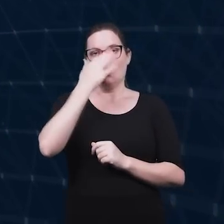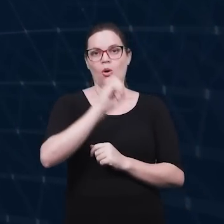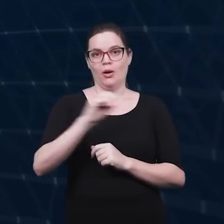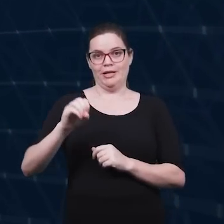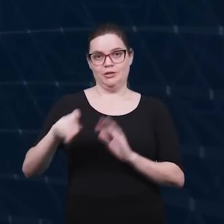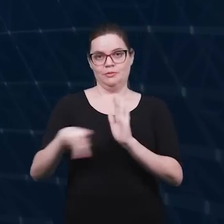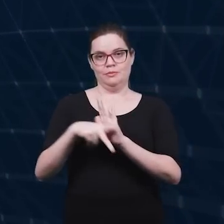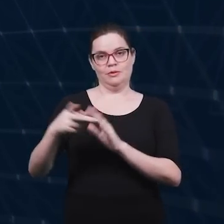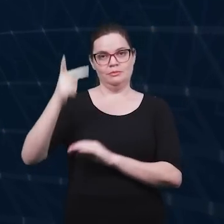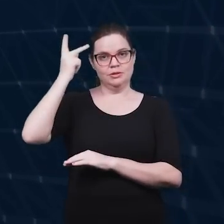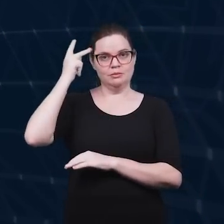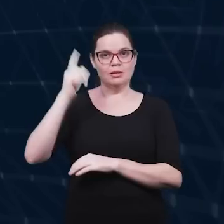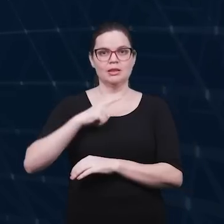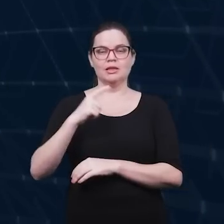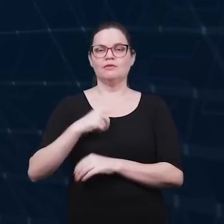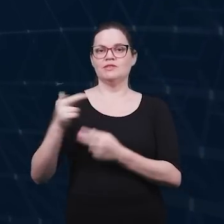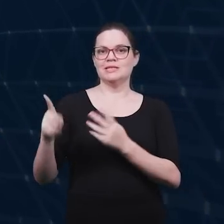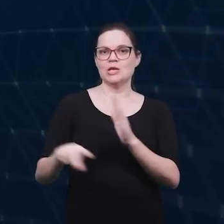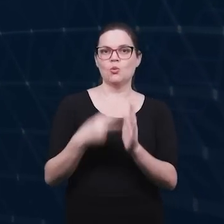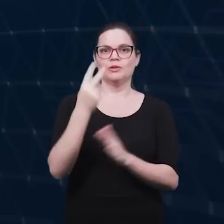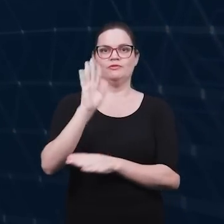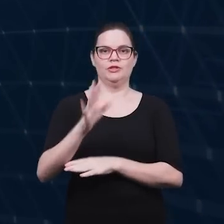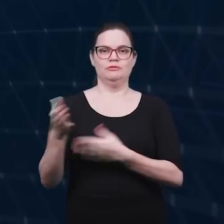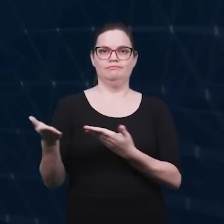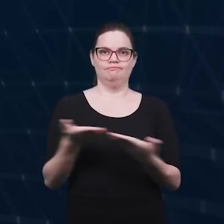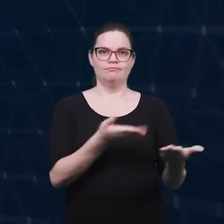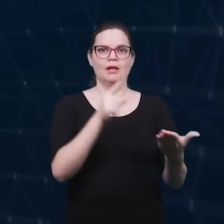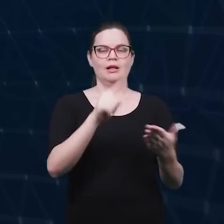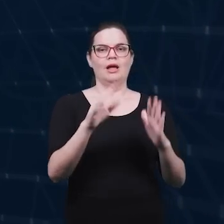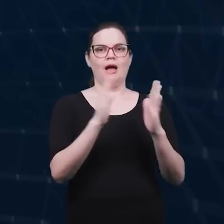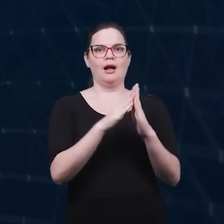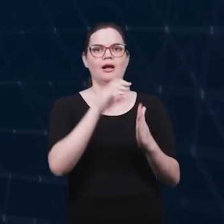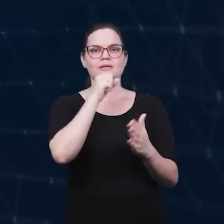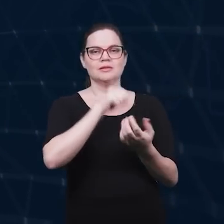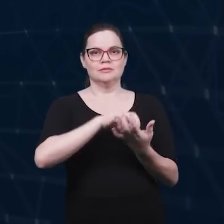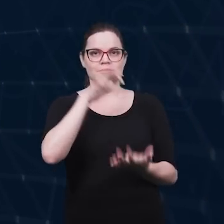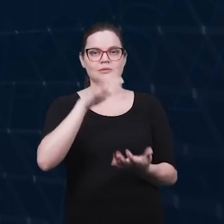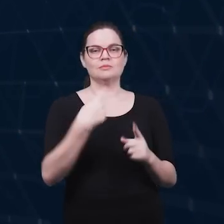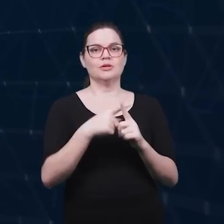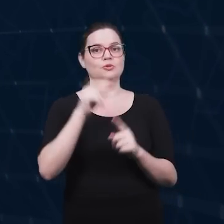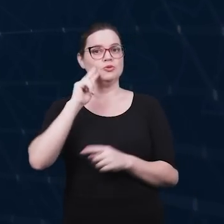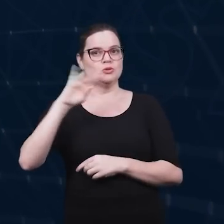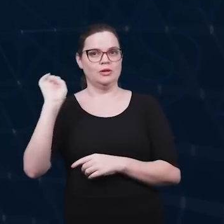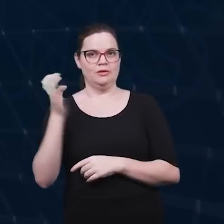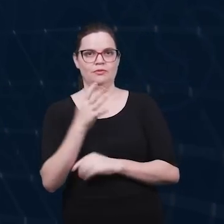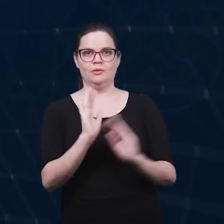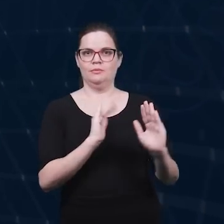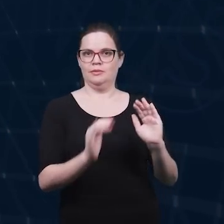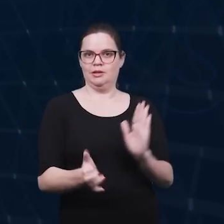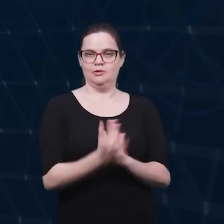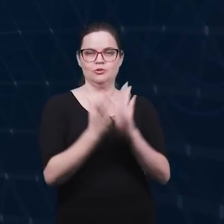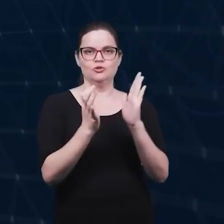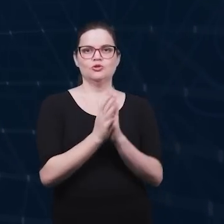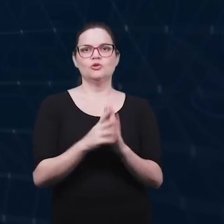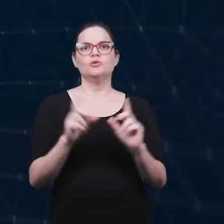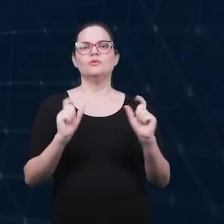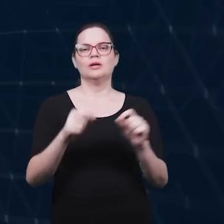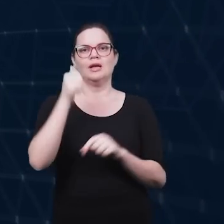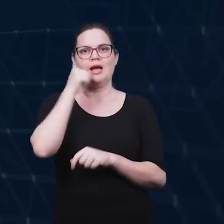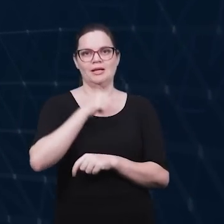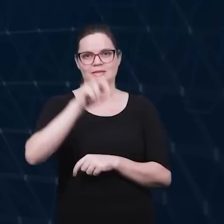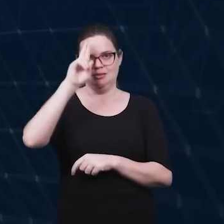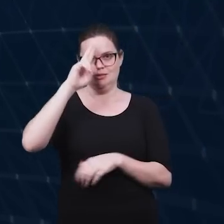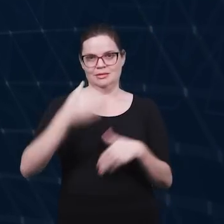segunda vez uma visita especial na casa de repouso da cidade por orientação do Senhor. O período de louvor foi conduzido por uma das